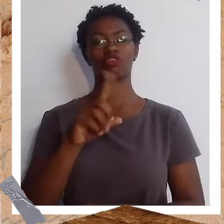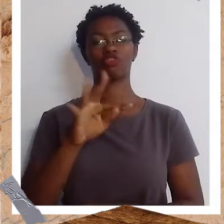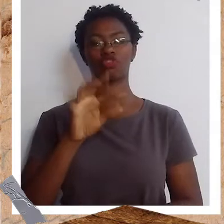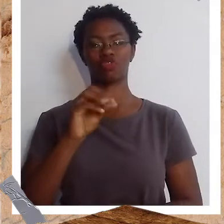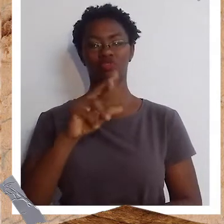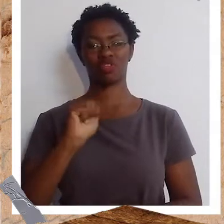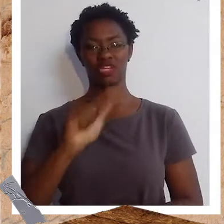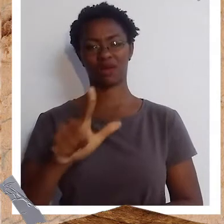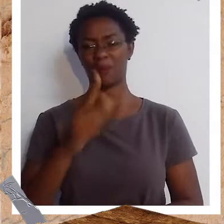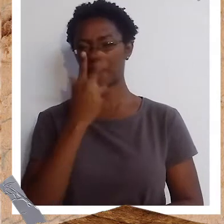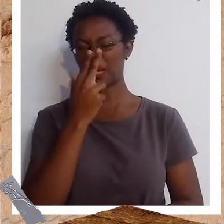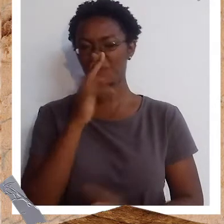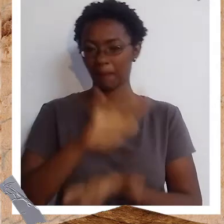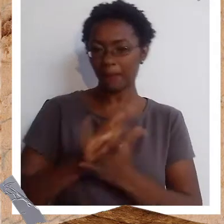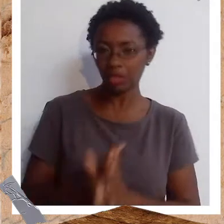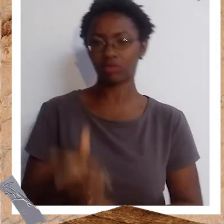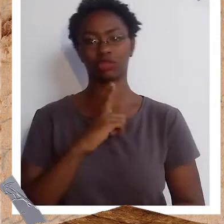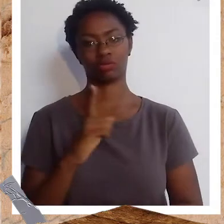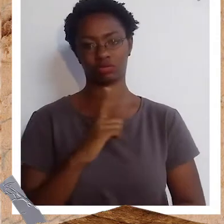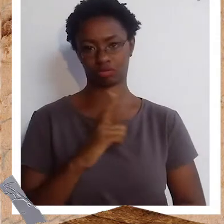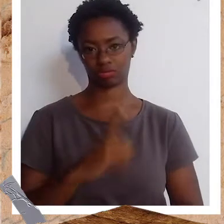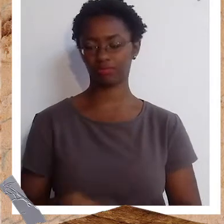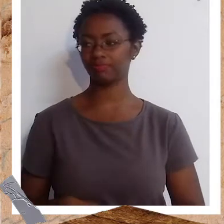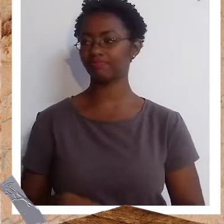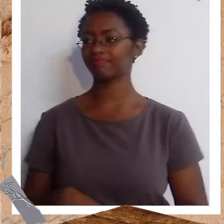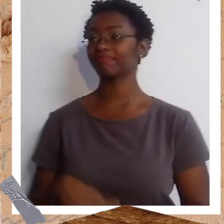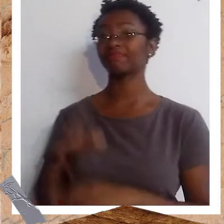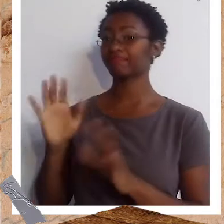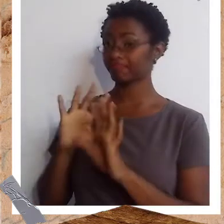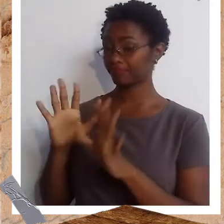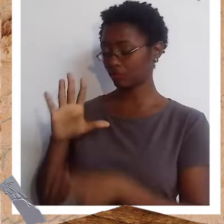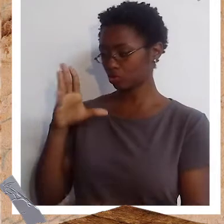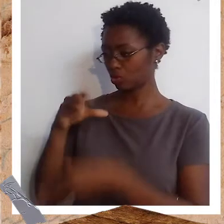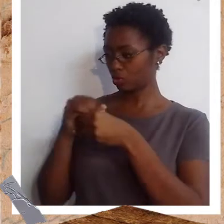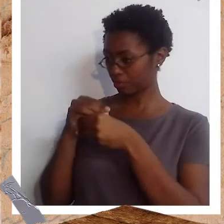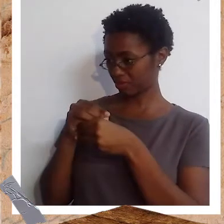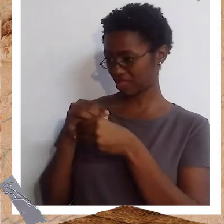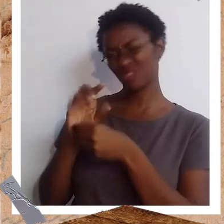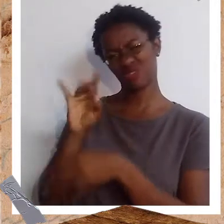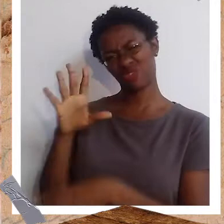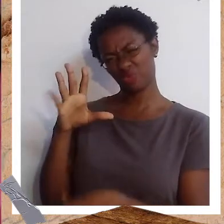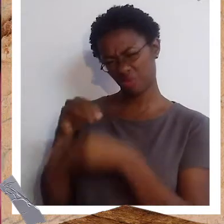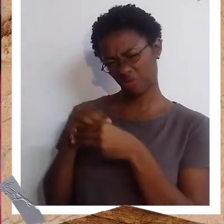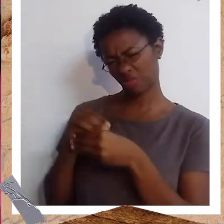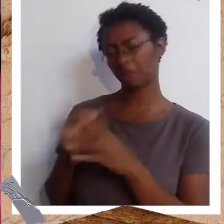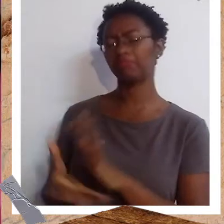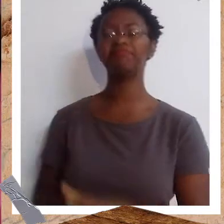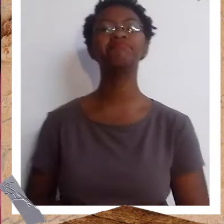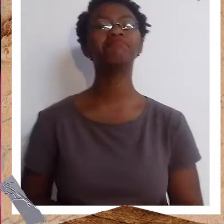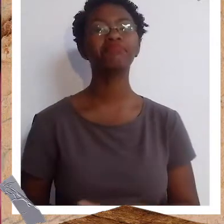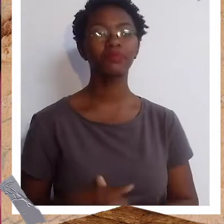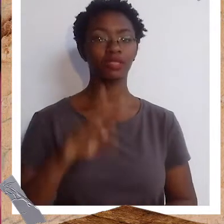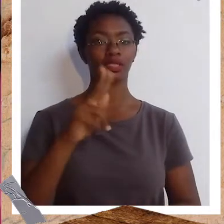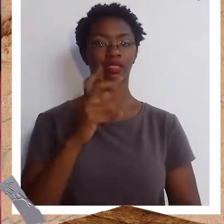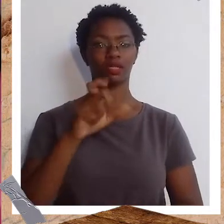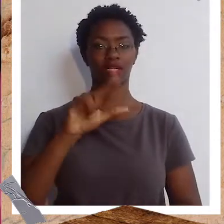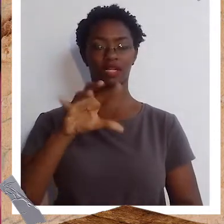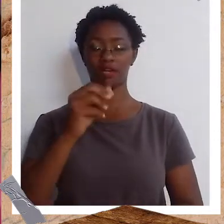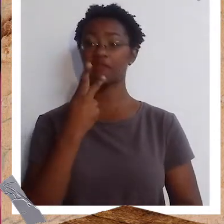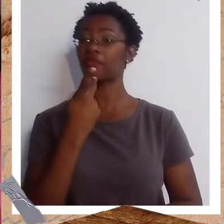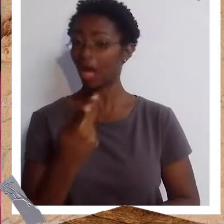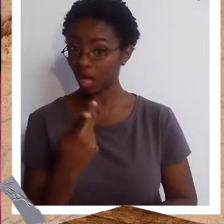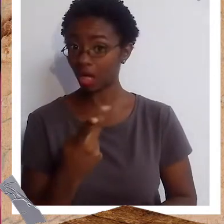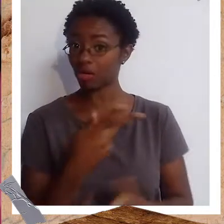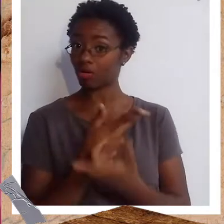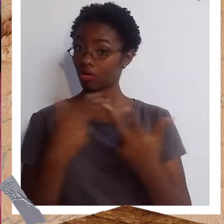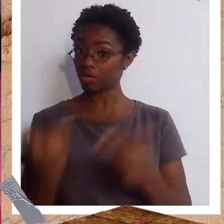foi submetida. Nós temos... Complementando, complementar. O Hélio menciona a questão, é muito simbólico,